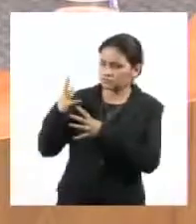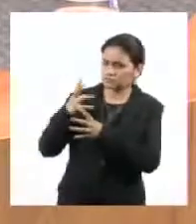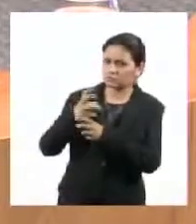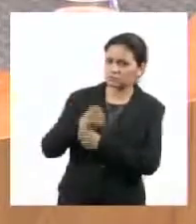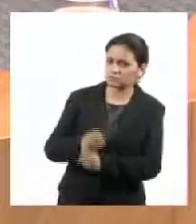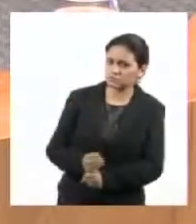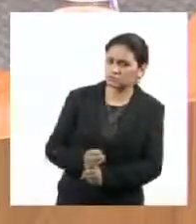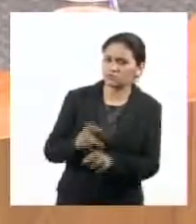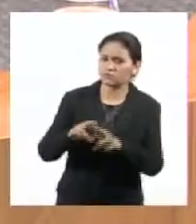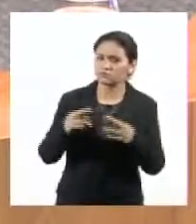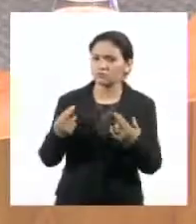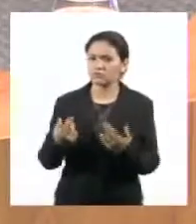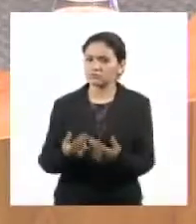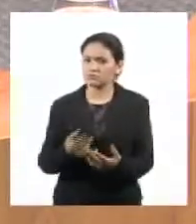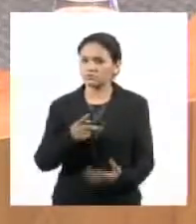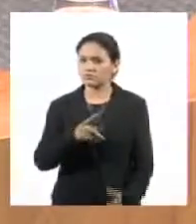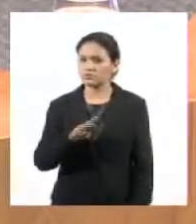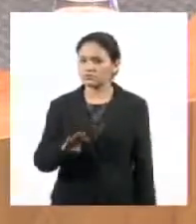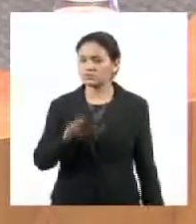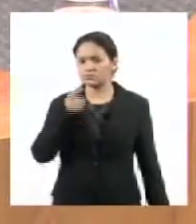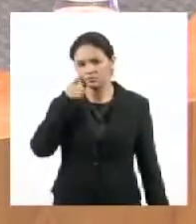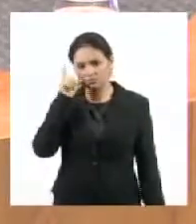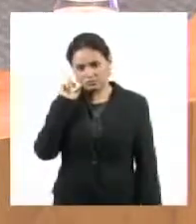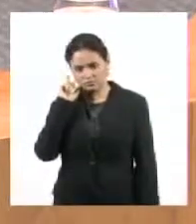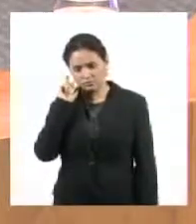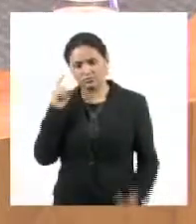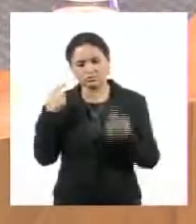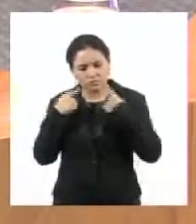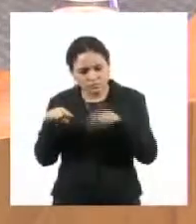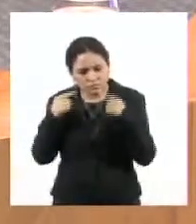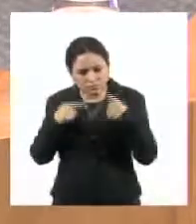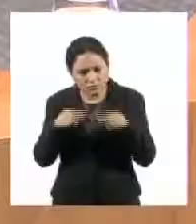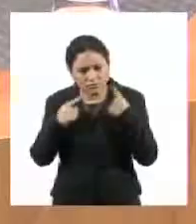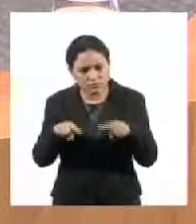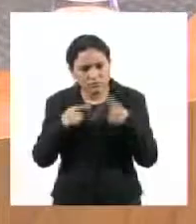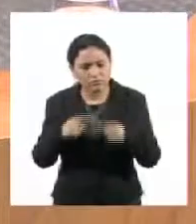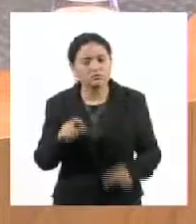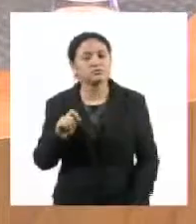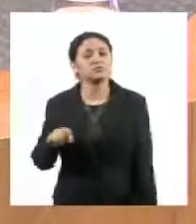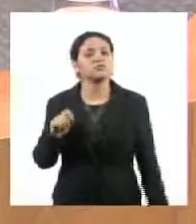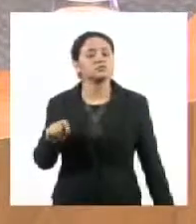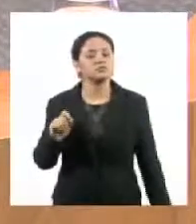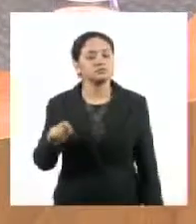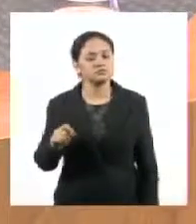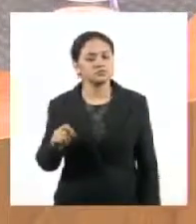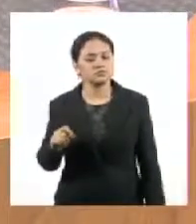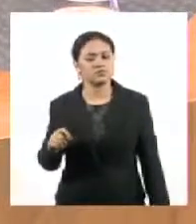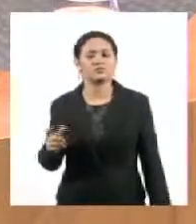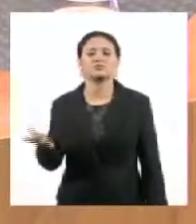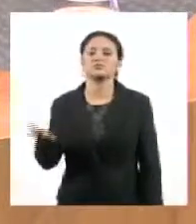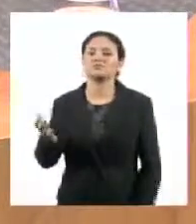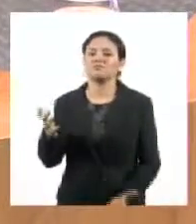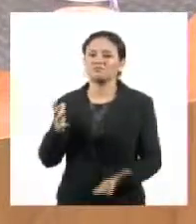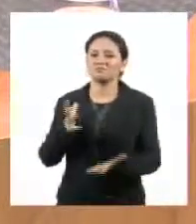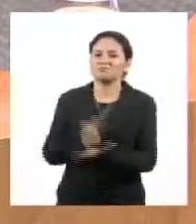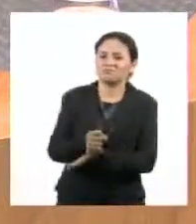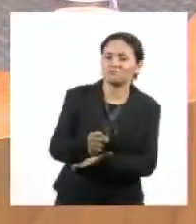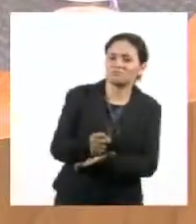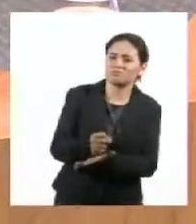ontem e trago a denúncia gravíssima que estão tentando se apropriar de um bem